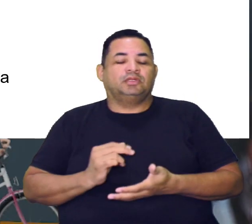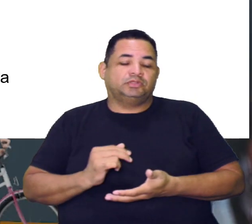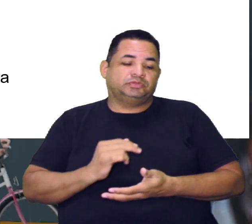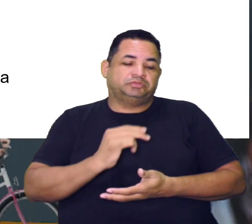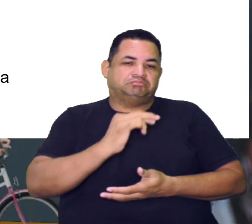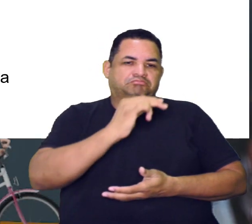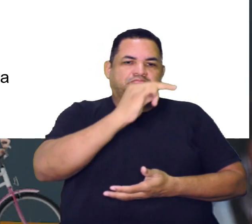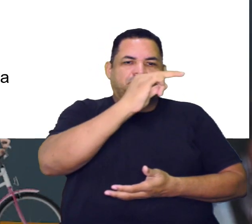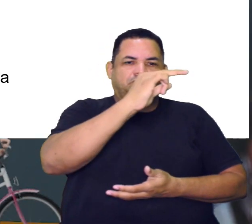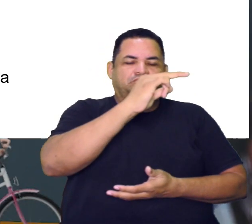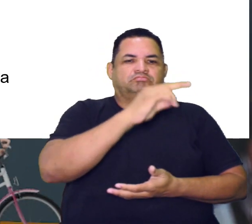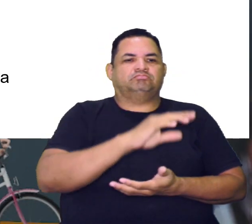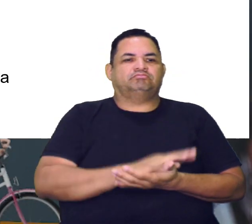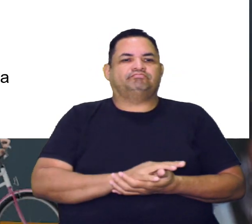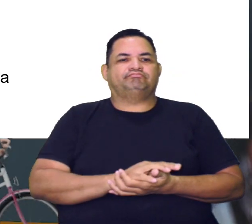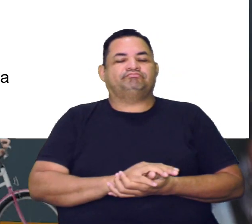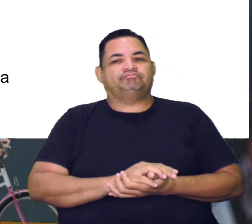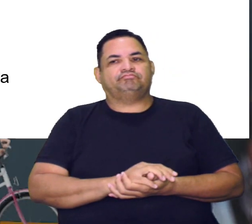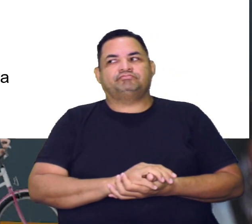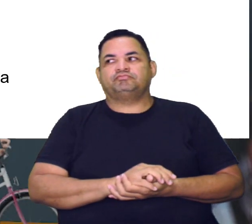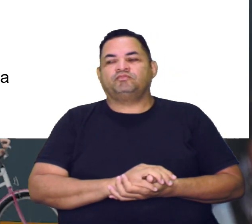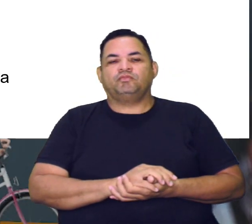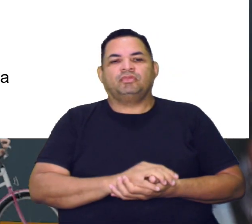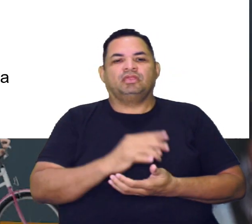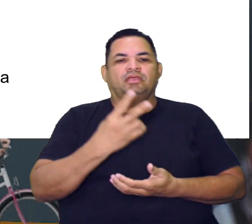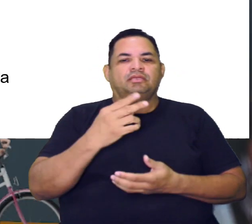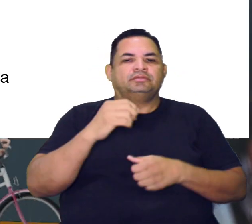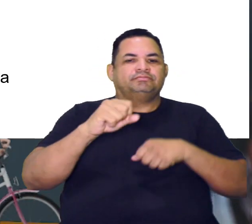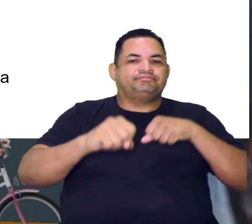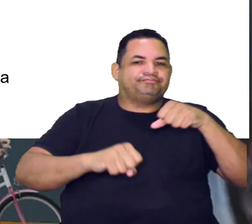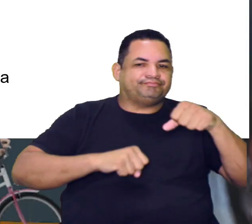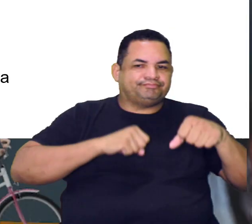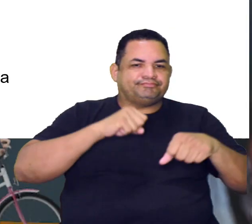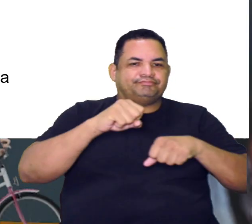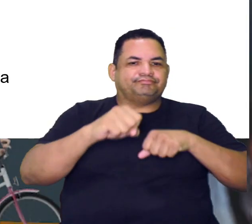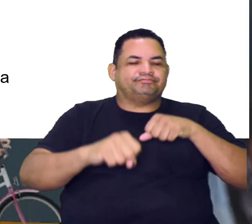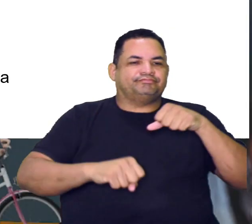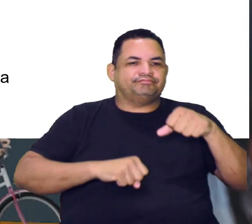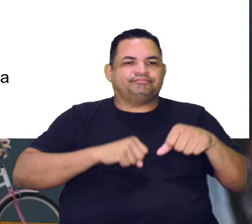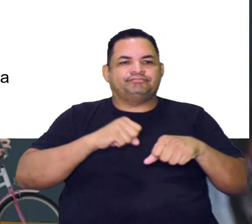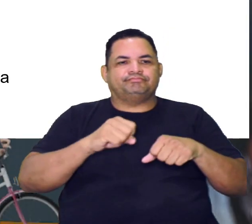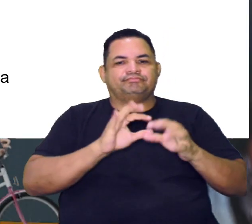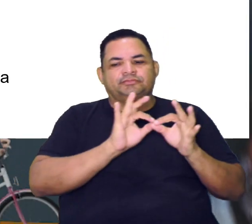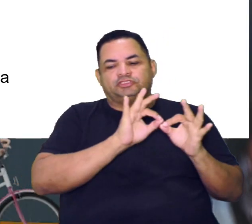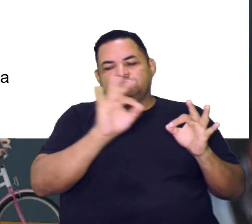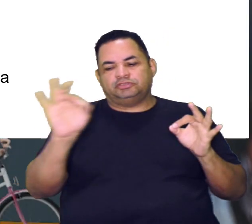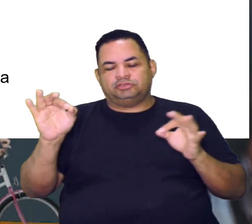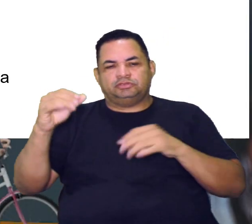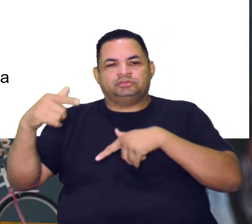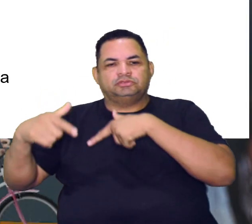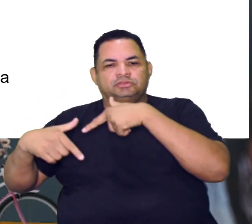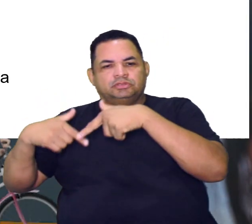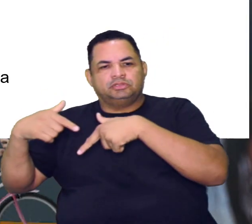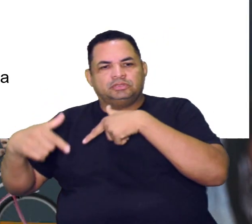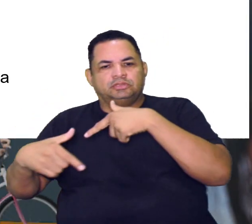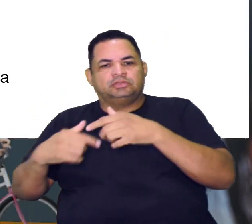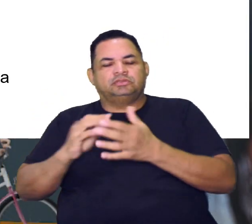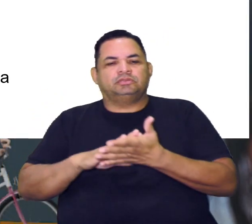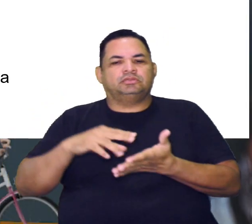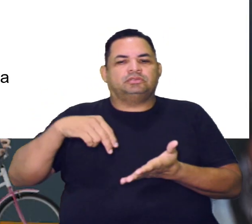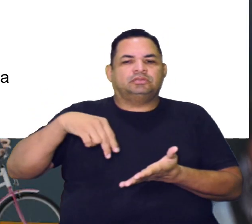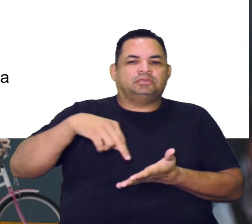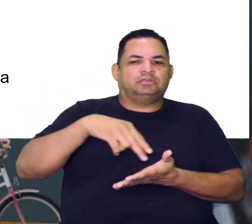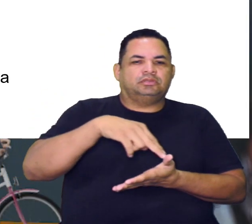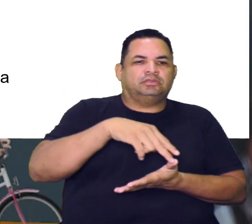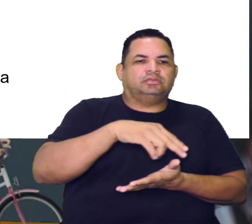subir escadas ao invés de usar o elevador, andar de bicicleta, né, a caminho da escola, caminhar com o